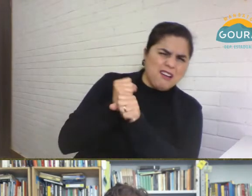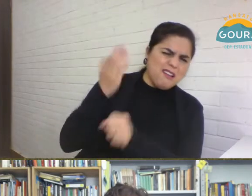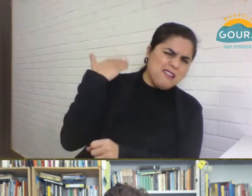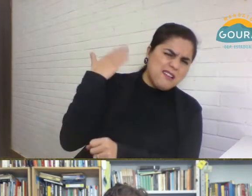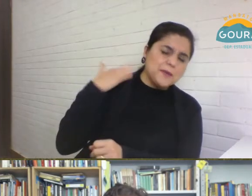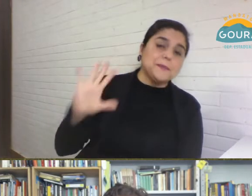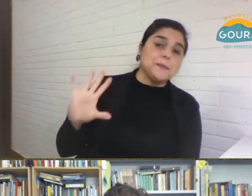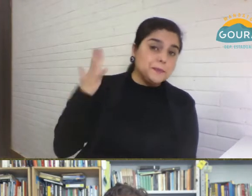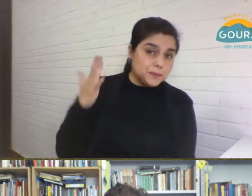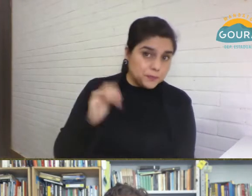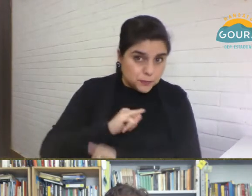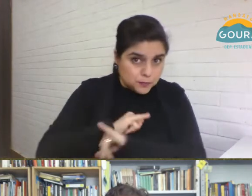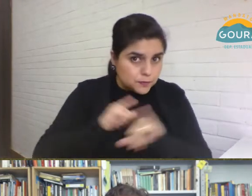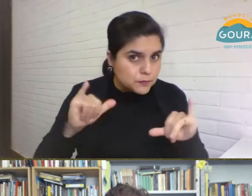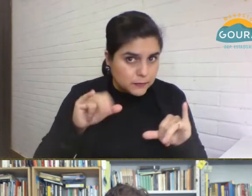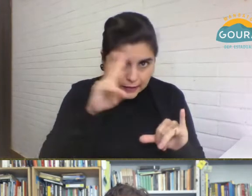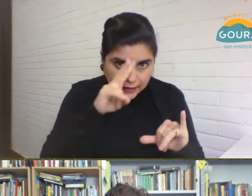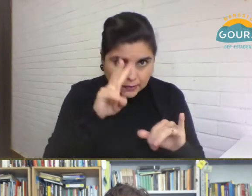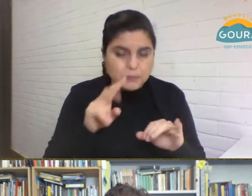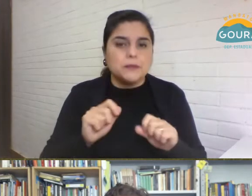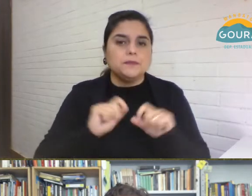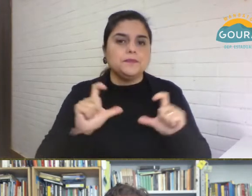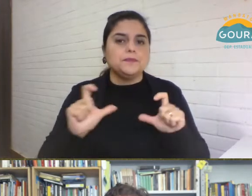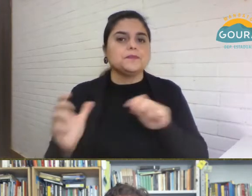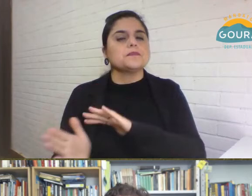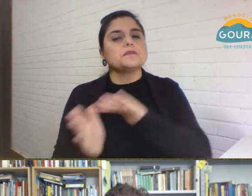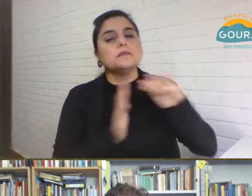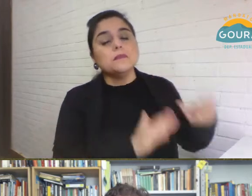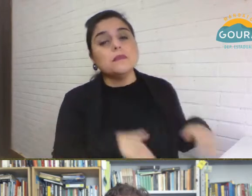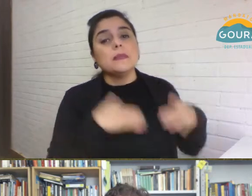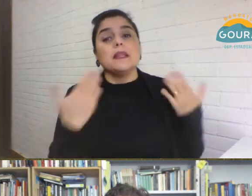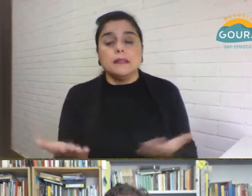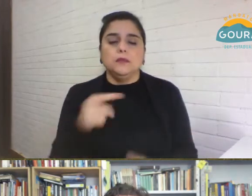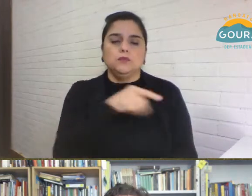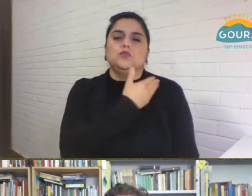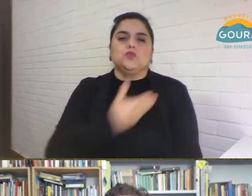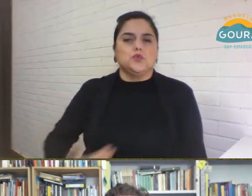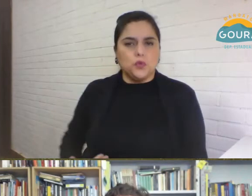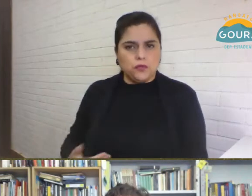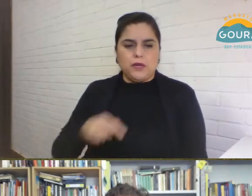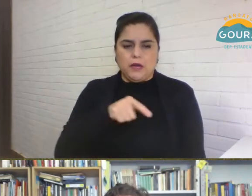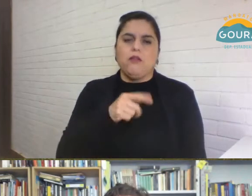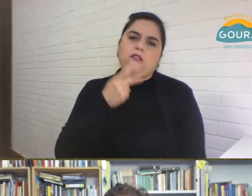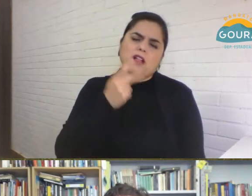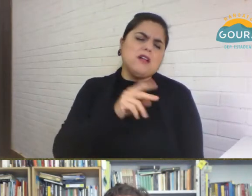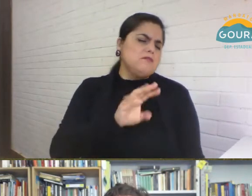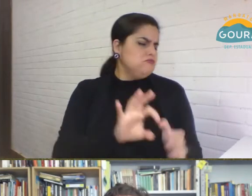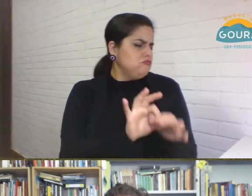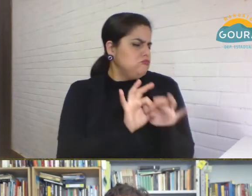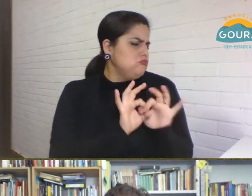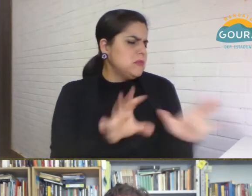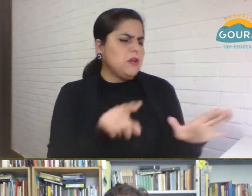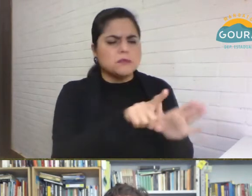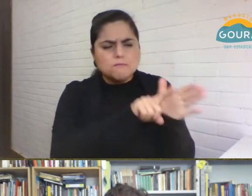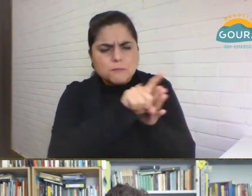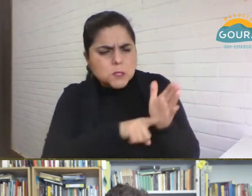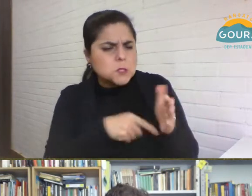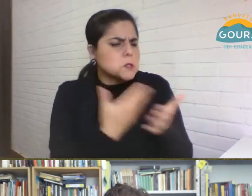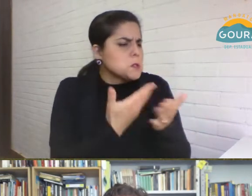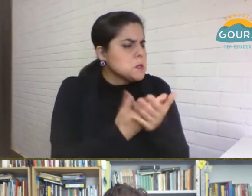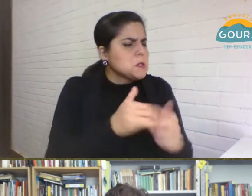E apesar de tudo, esta abertura do governo e dizer-nos assim, façam o que quiserem, desde que seja dentro dos